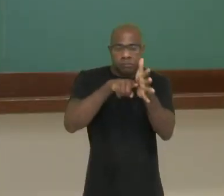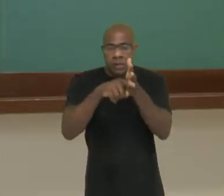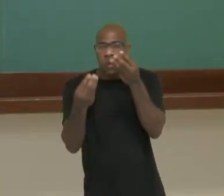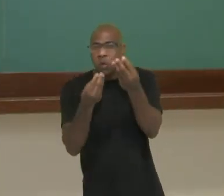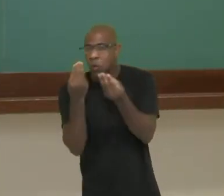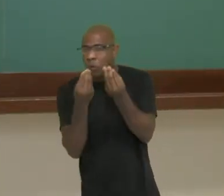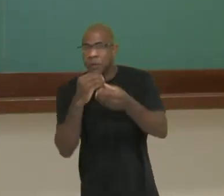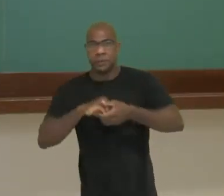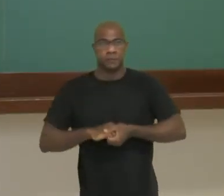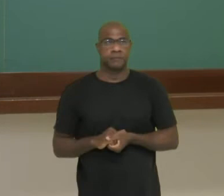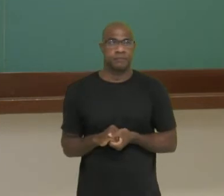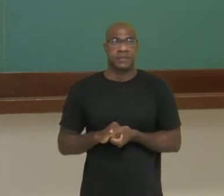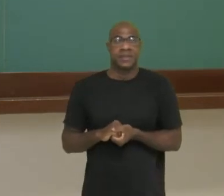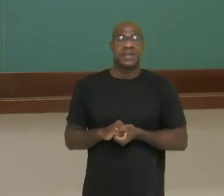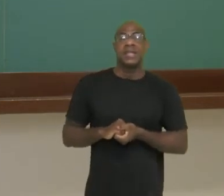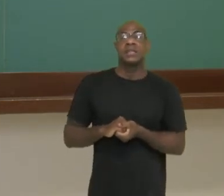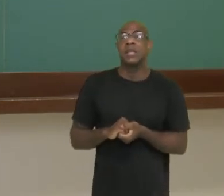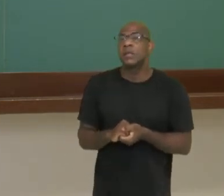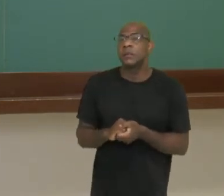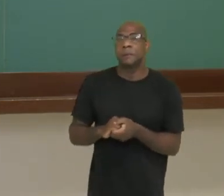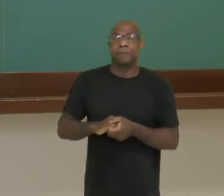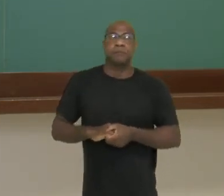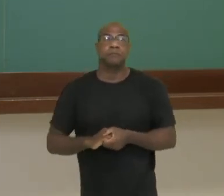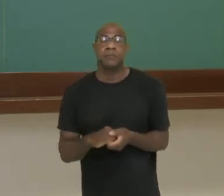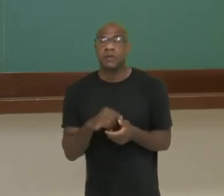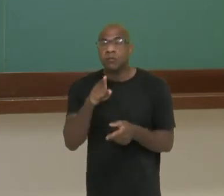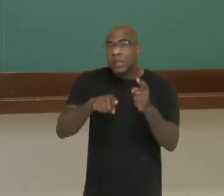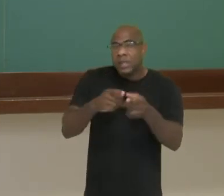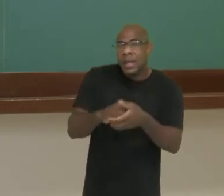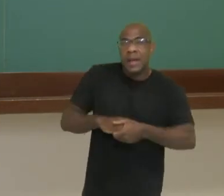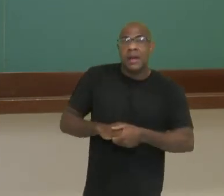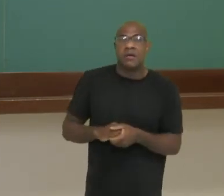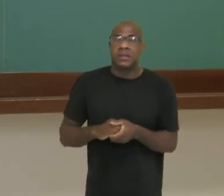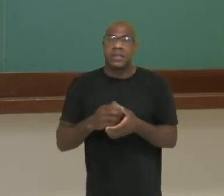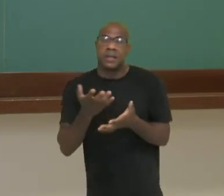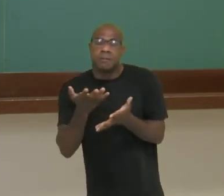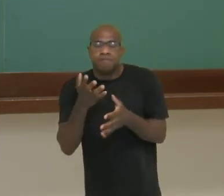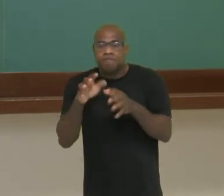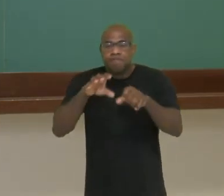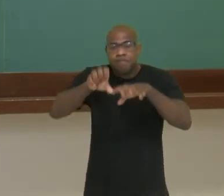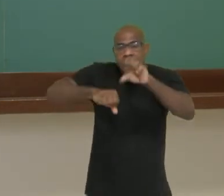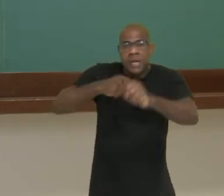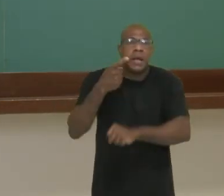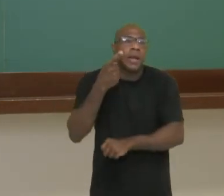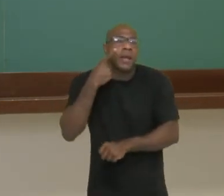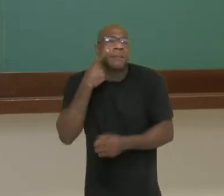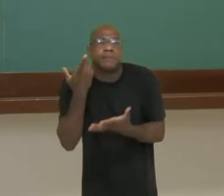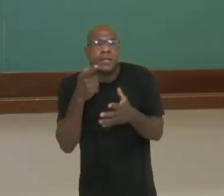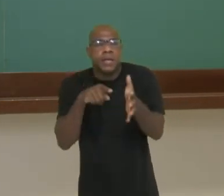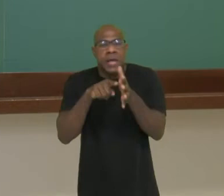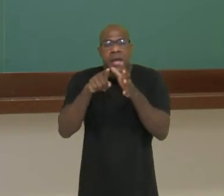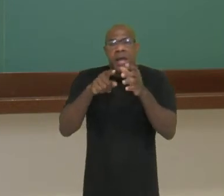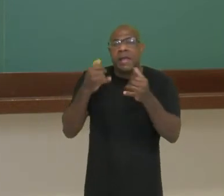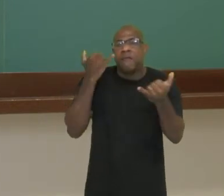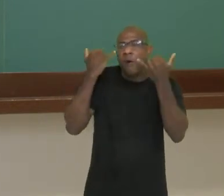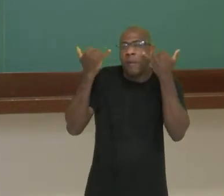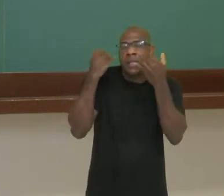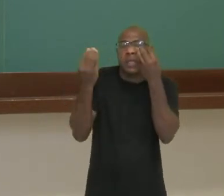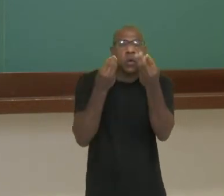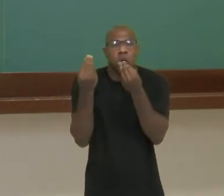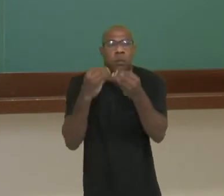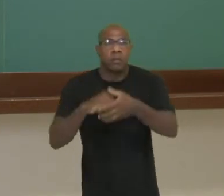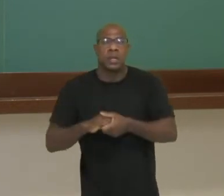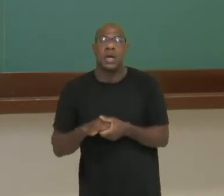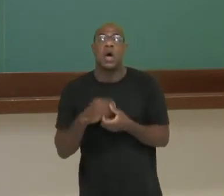pesquisa? Coletar dados é a forma que a gente vai fazer. Eu quero instalar esse café. Como é que eu vou fazer